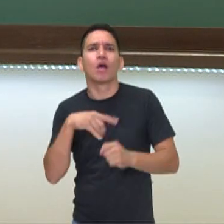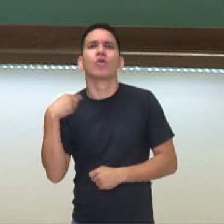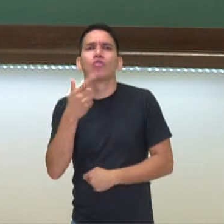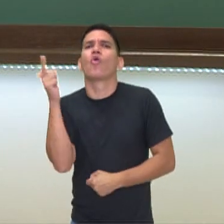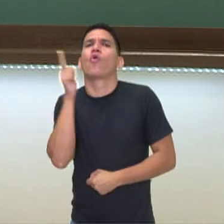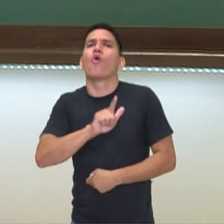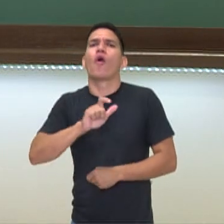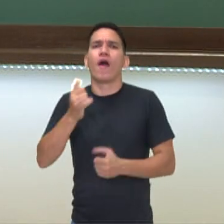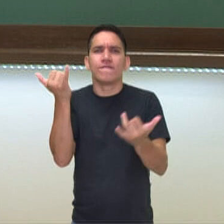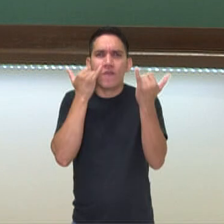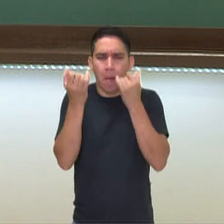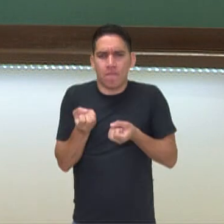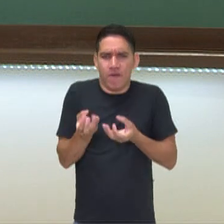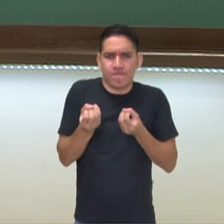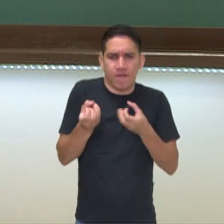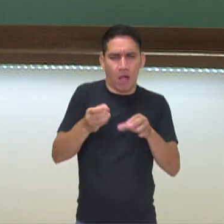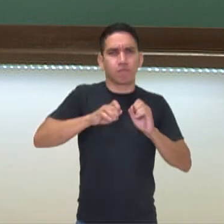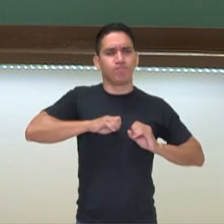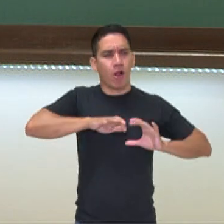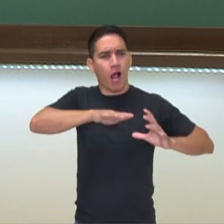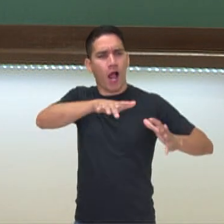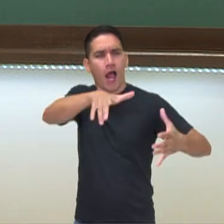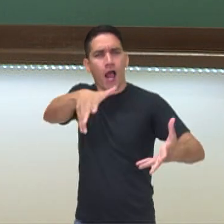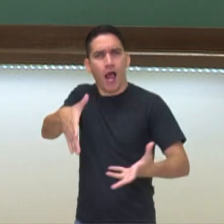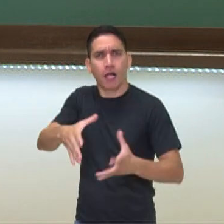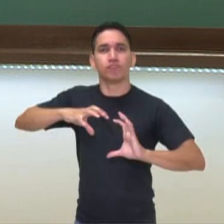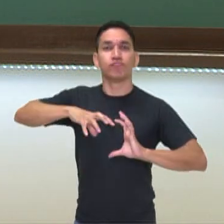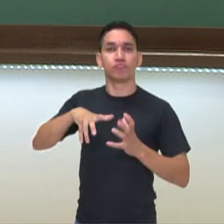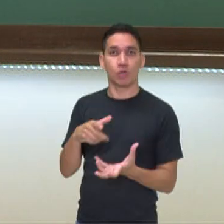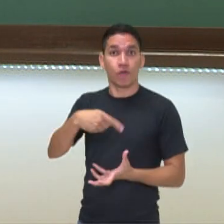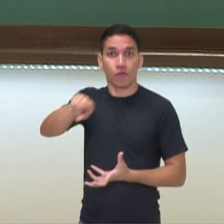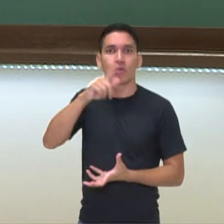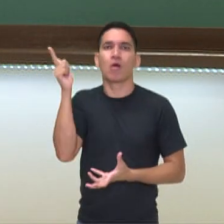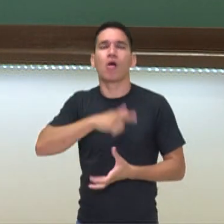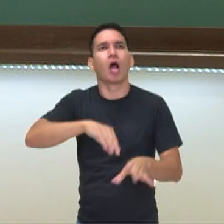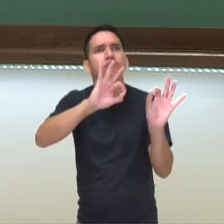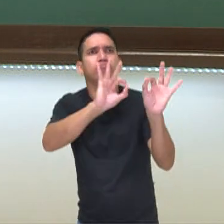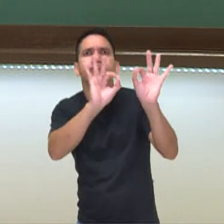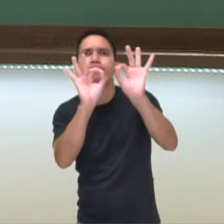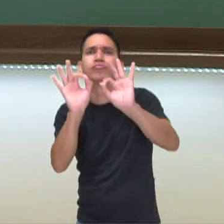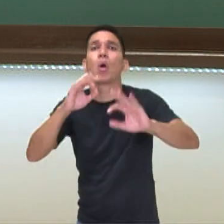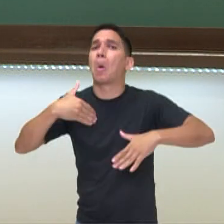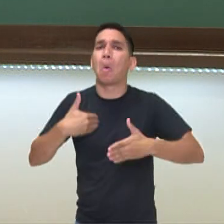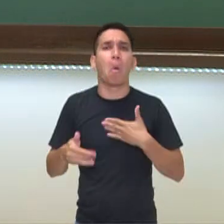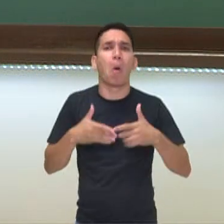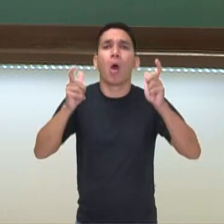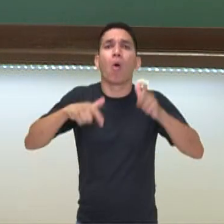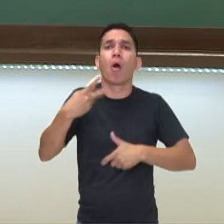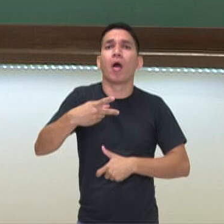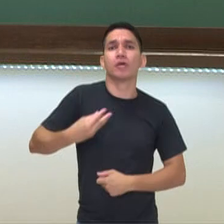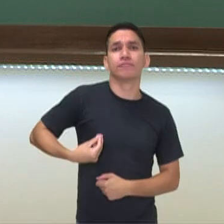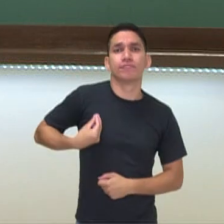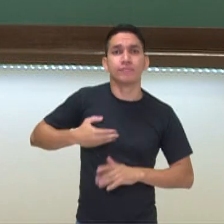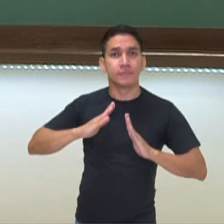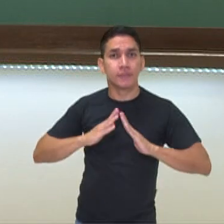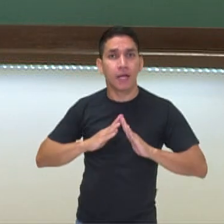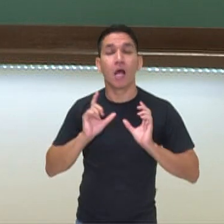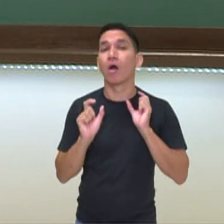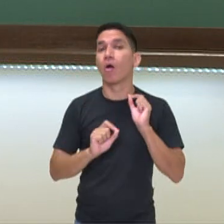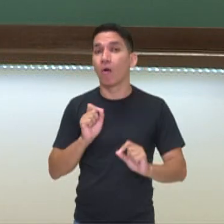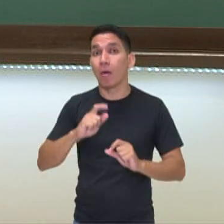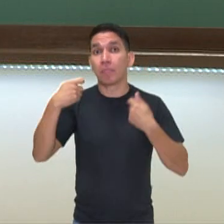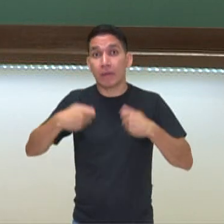essa circulação de informações, para que você consiga estar acompanhando essa aula onde quer que você esteja, são